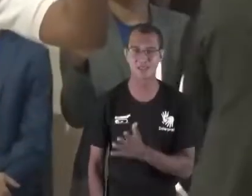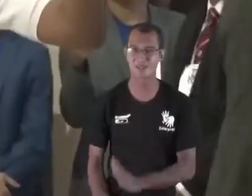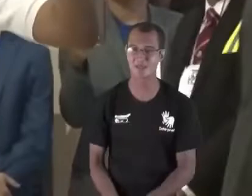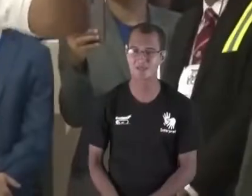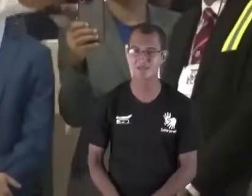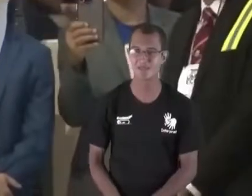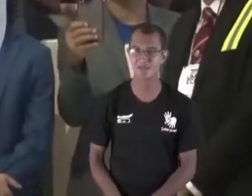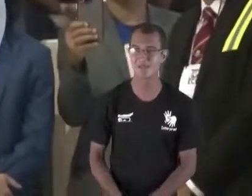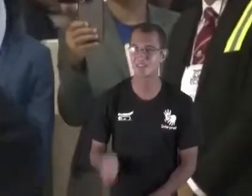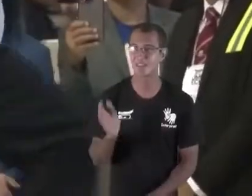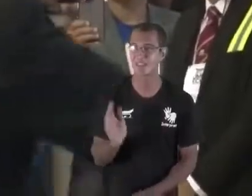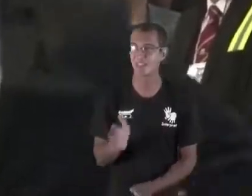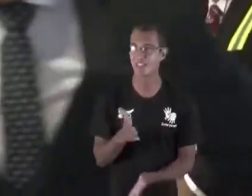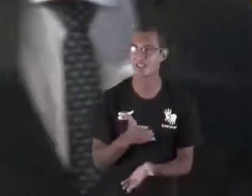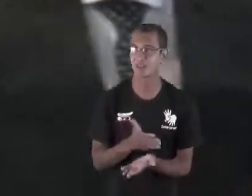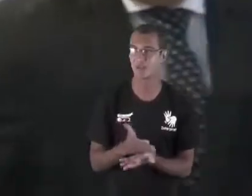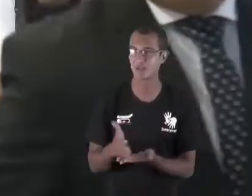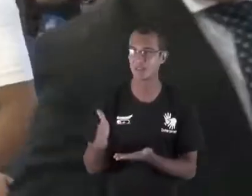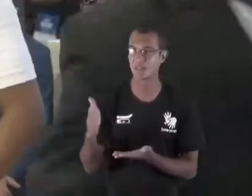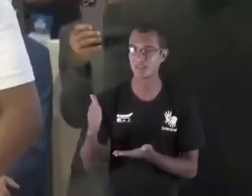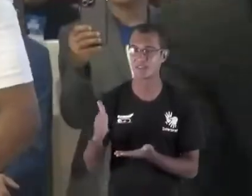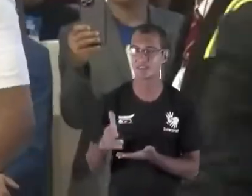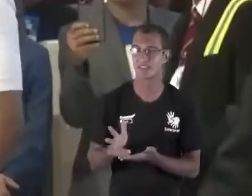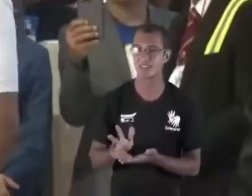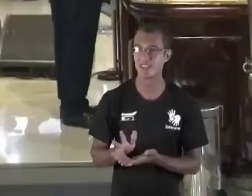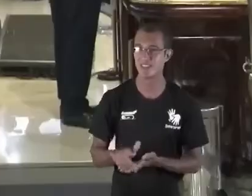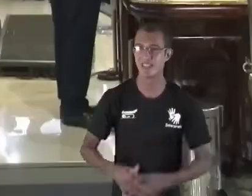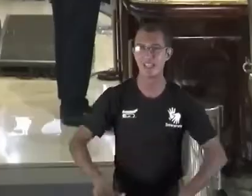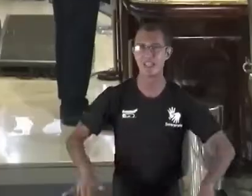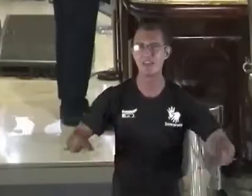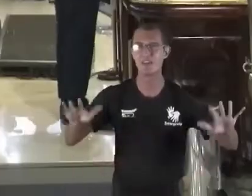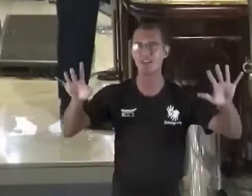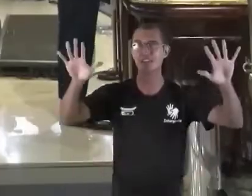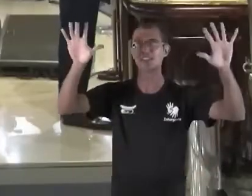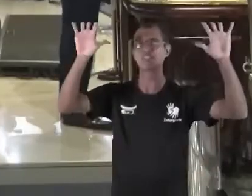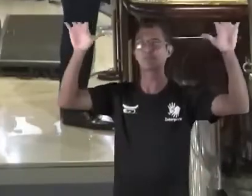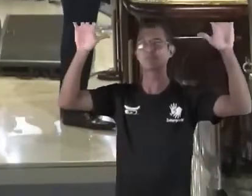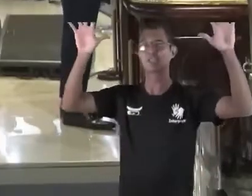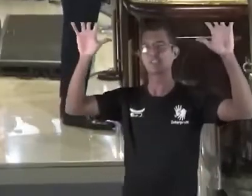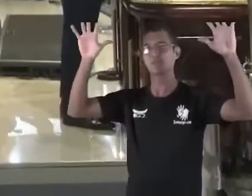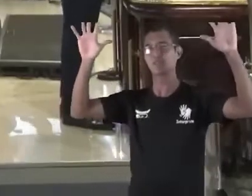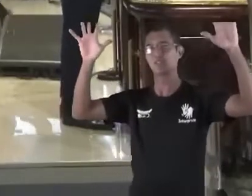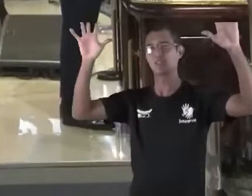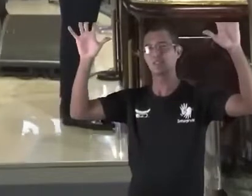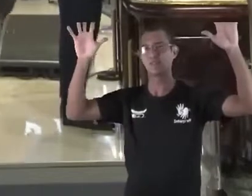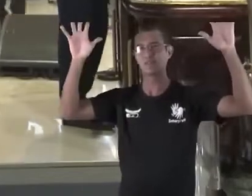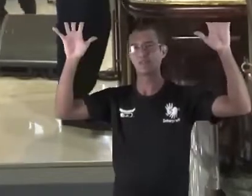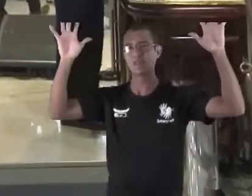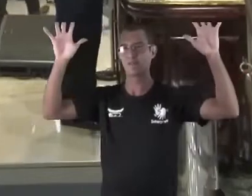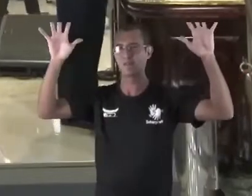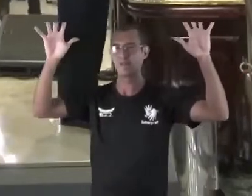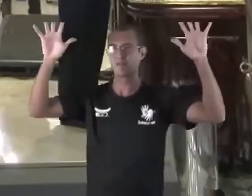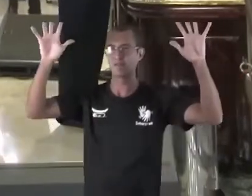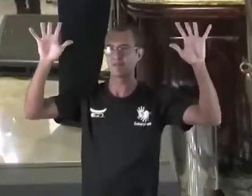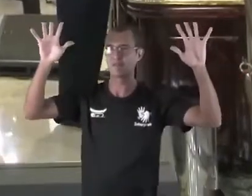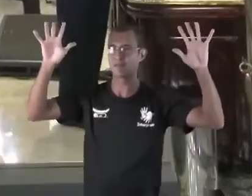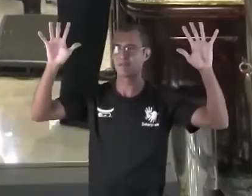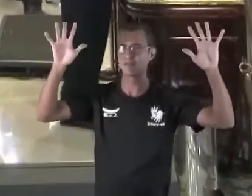Já começou a vir as almas. Levanto as minhas mãos. Já começou a vir as almas.